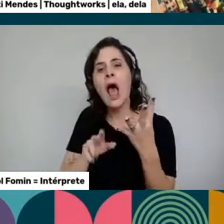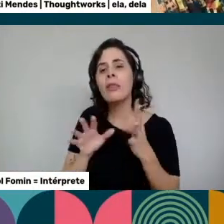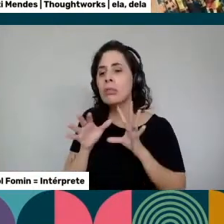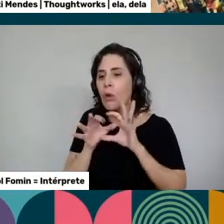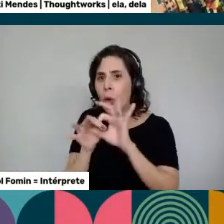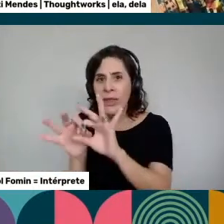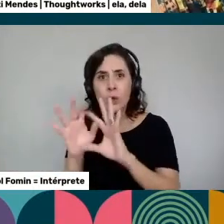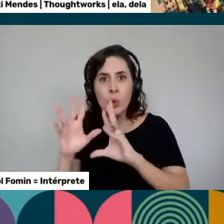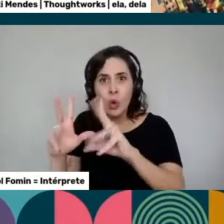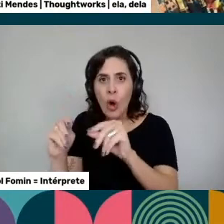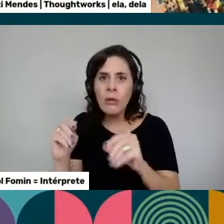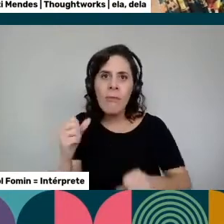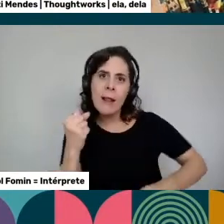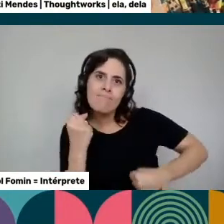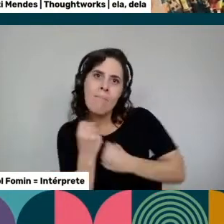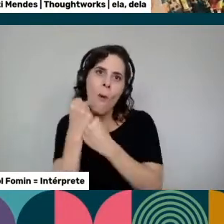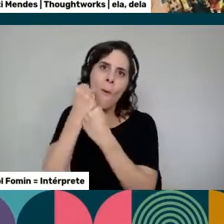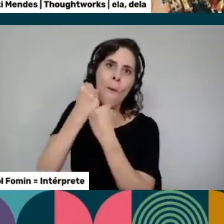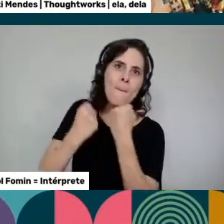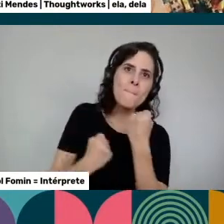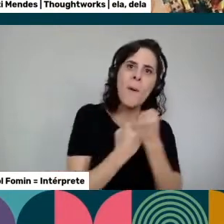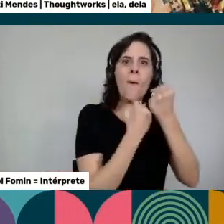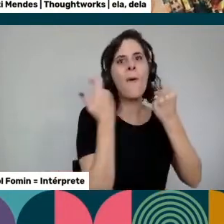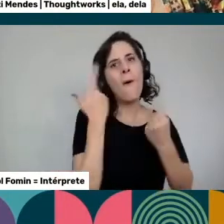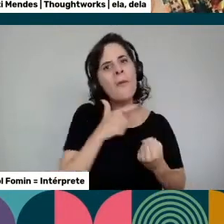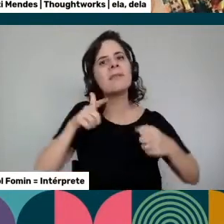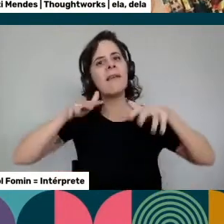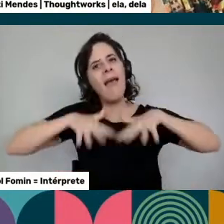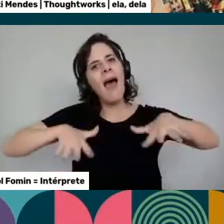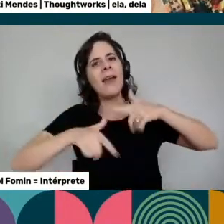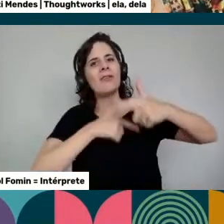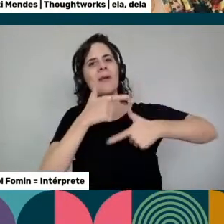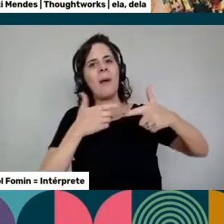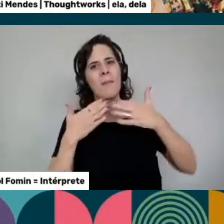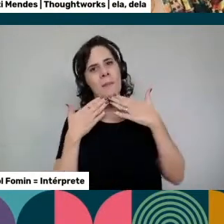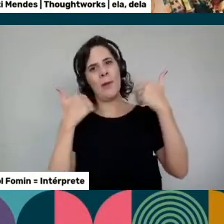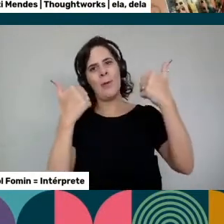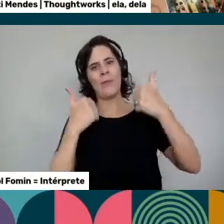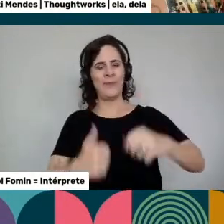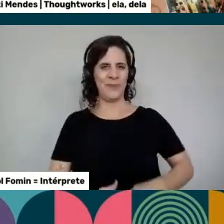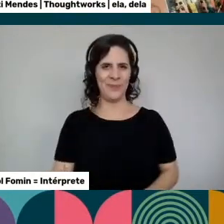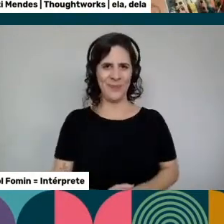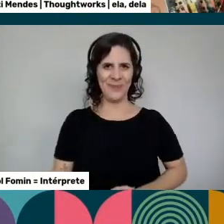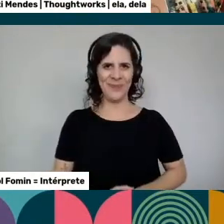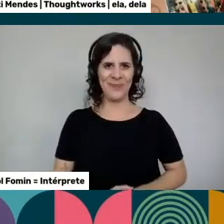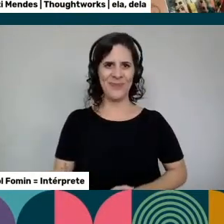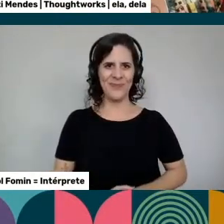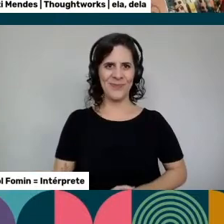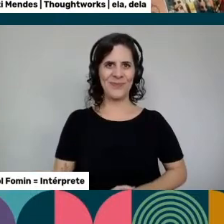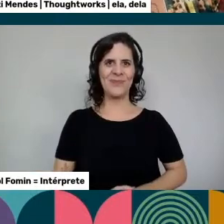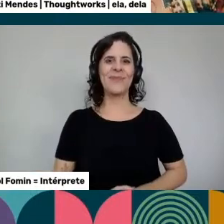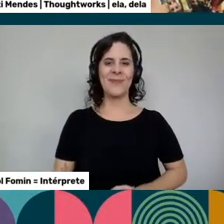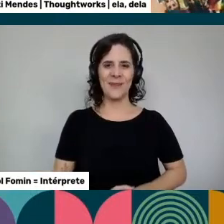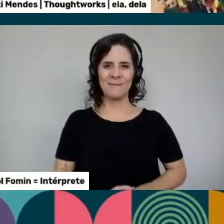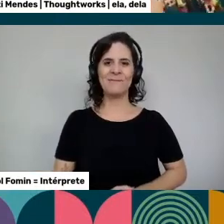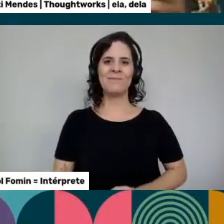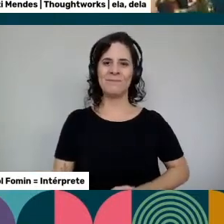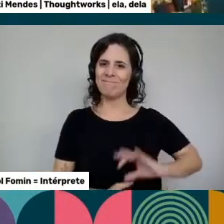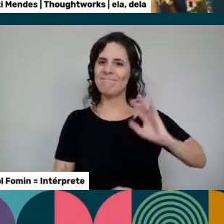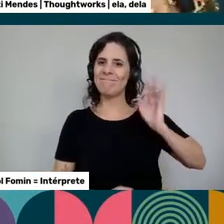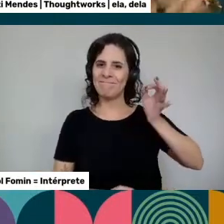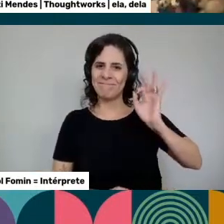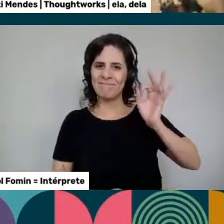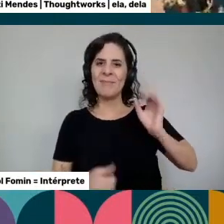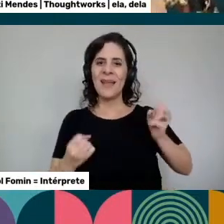considerá-las aí para esse mercado. Aqui, ó, eu falei, né? A